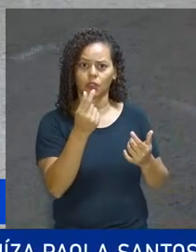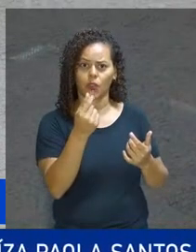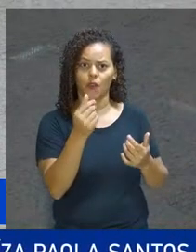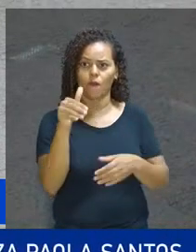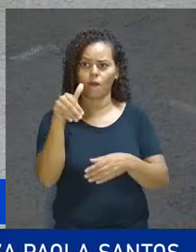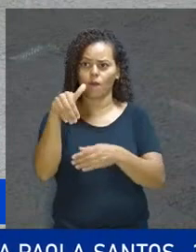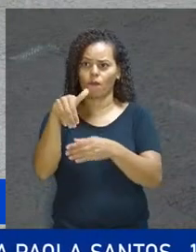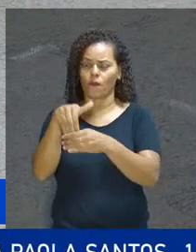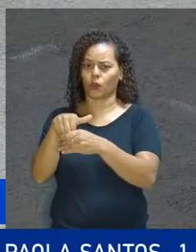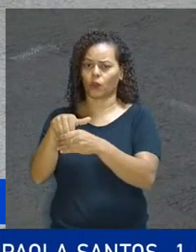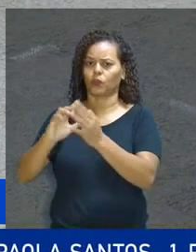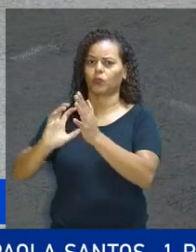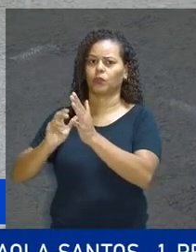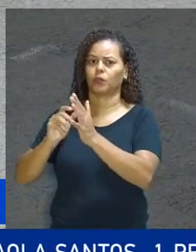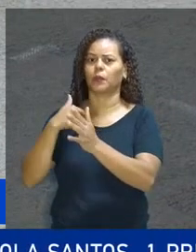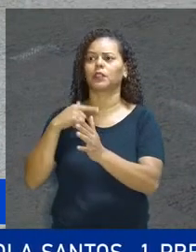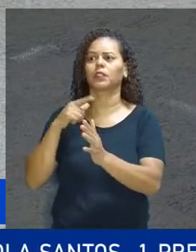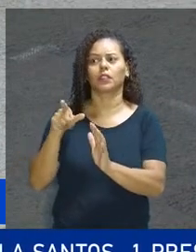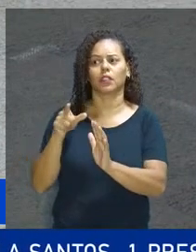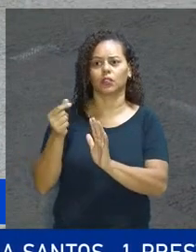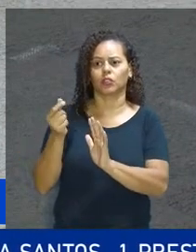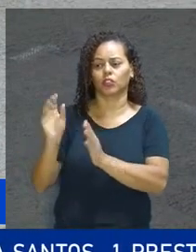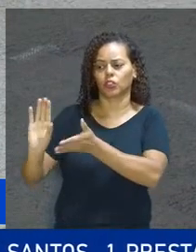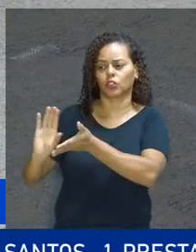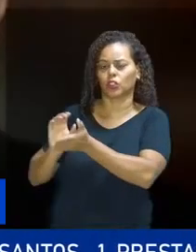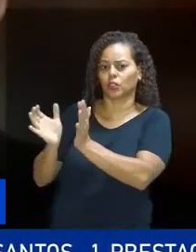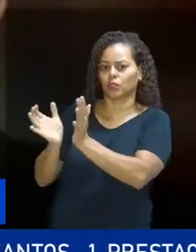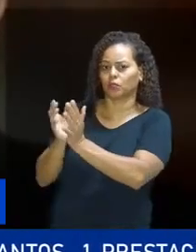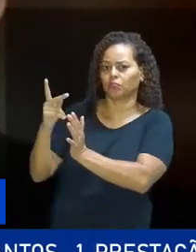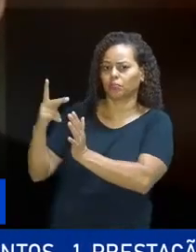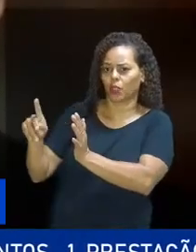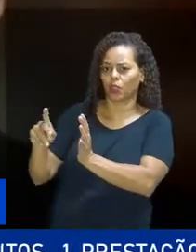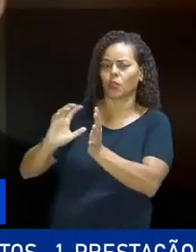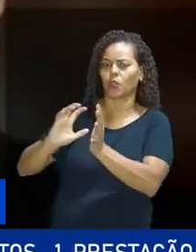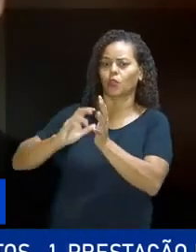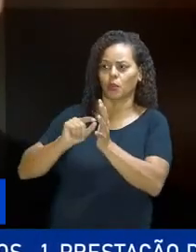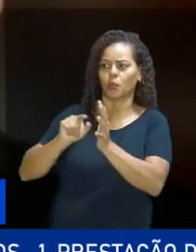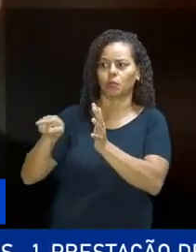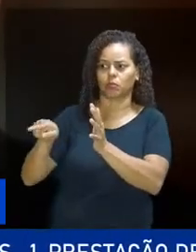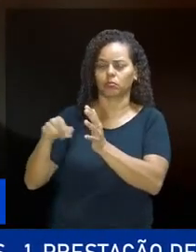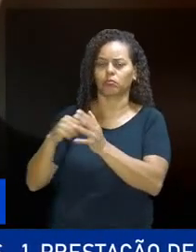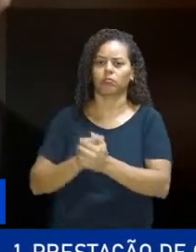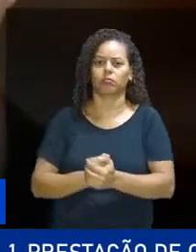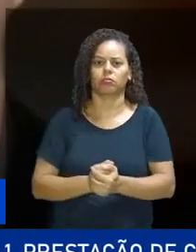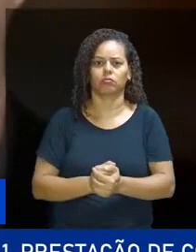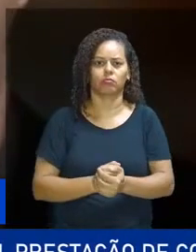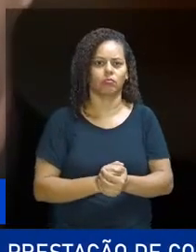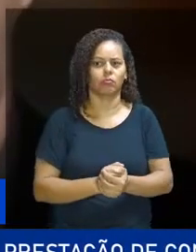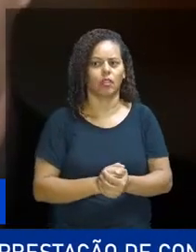partidário. Tá? Então, nesse caso aqui, não foi do FEFEC.